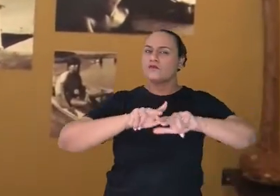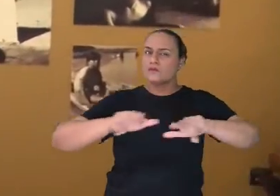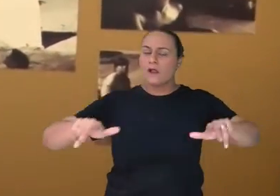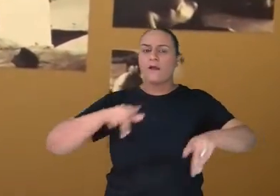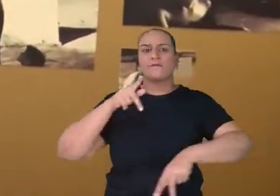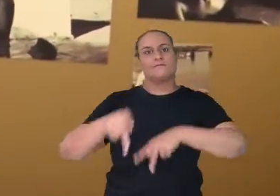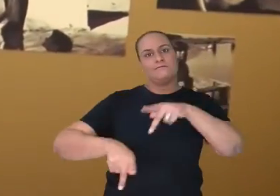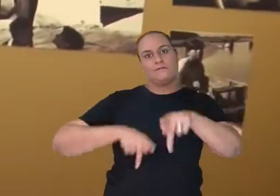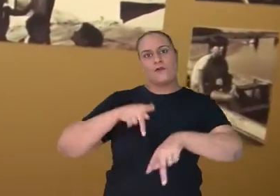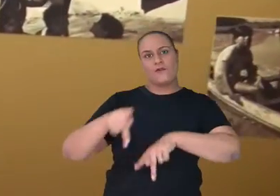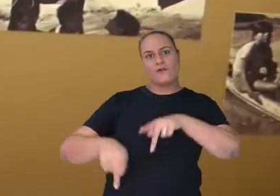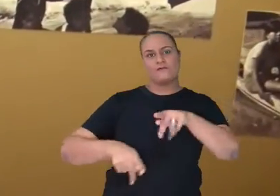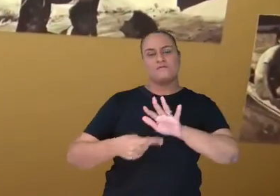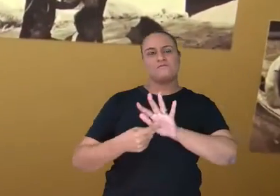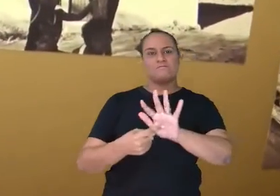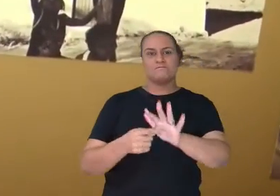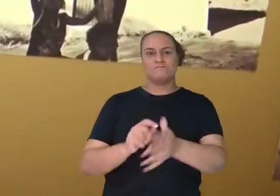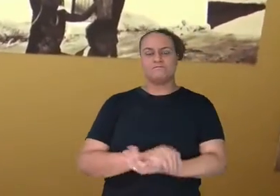povos indígenas.